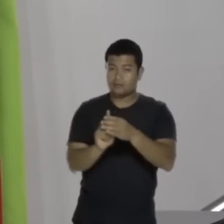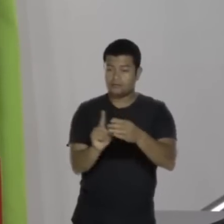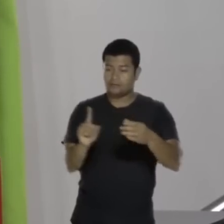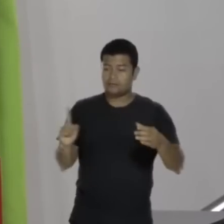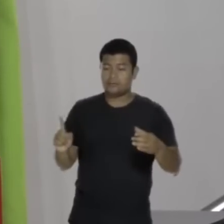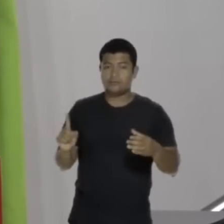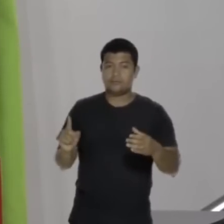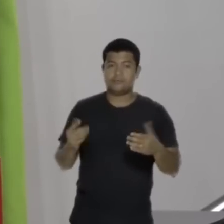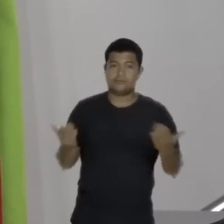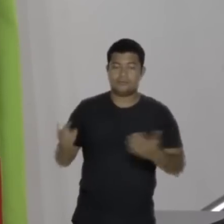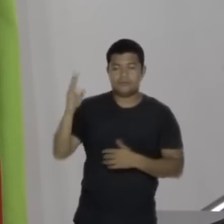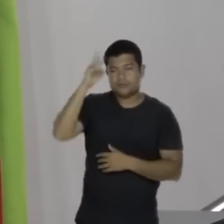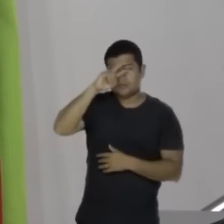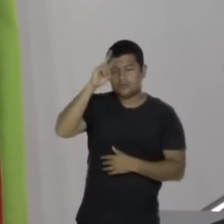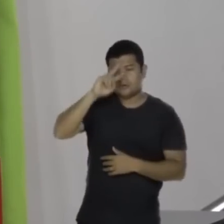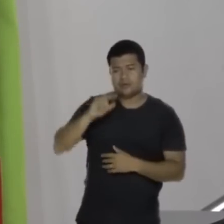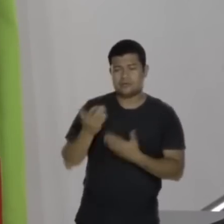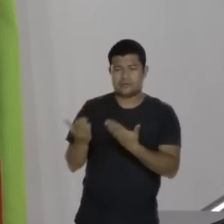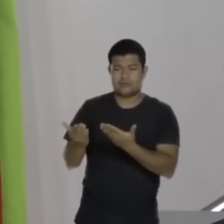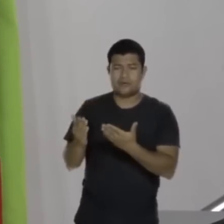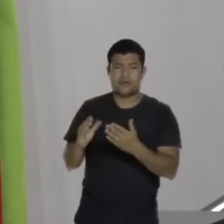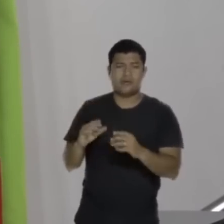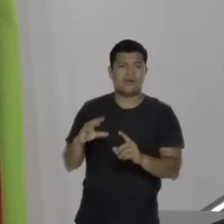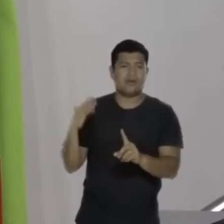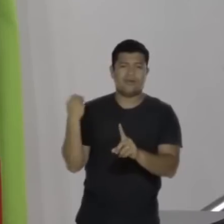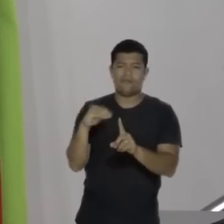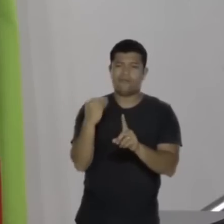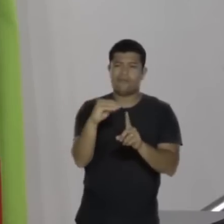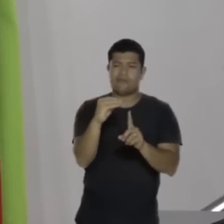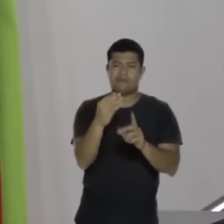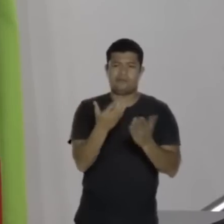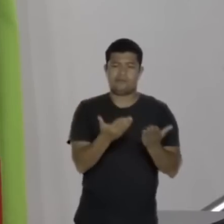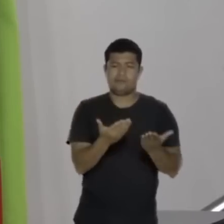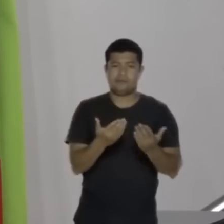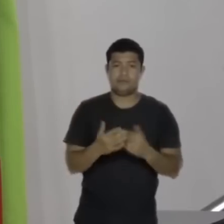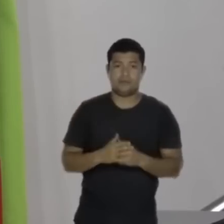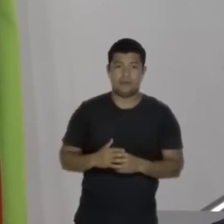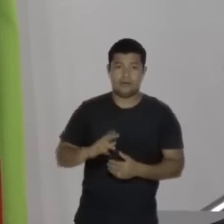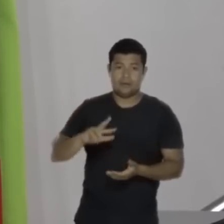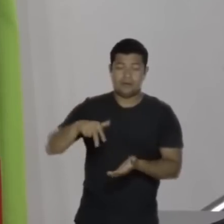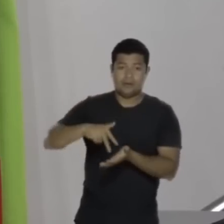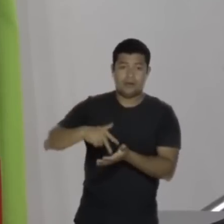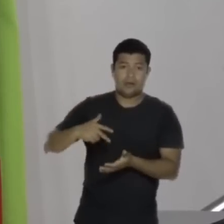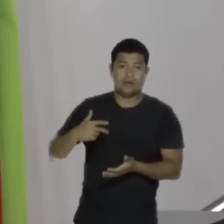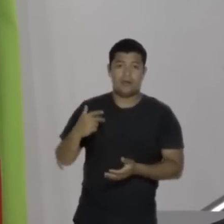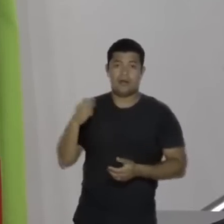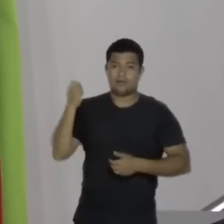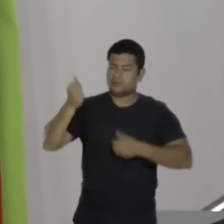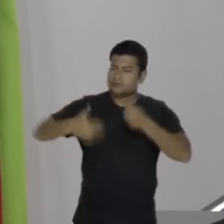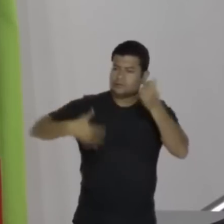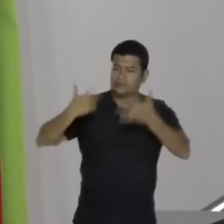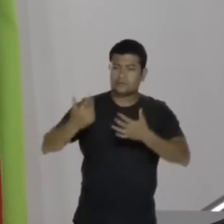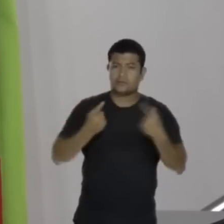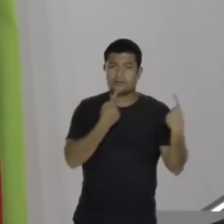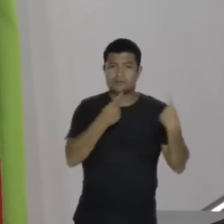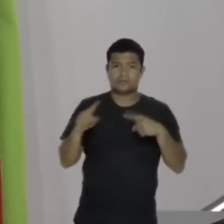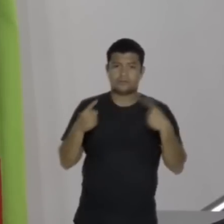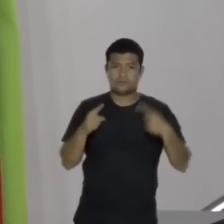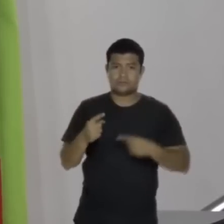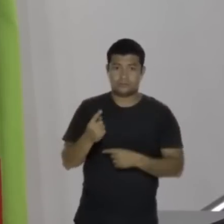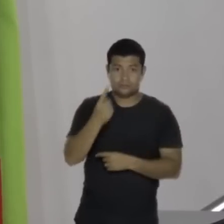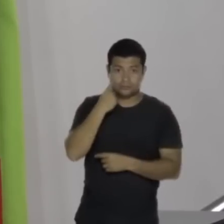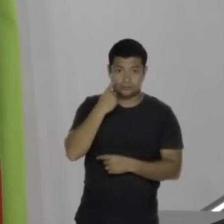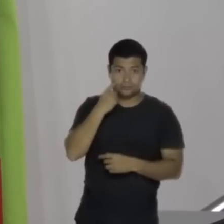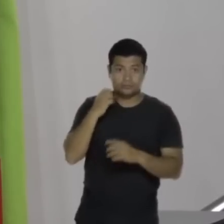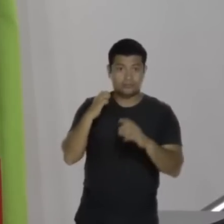uma história de vítima com essa cidadã, fica difícil para mim. E eu vi aqui a deputada anterior falando que ela foi ameaçada. Os senhores chegaram a ver o e-mail? O